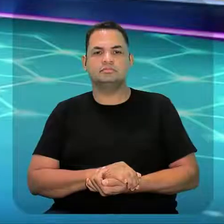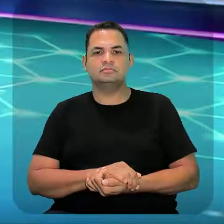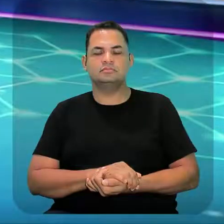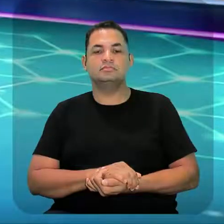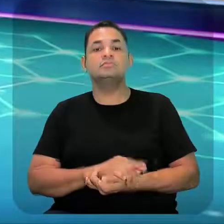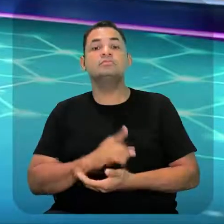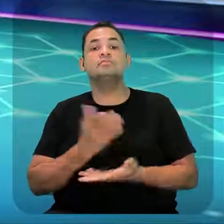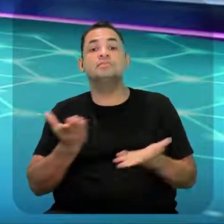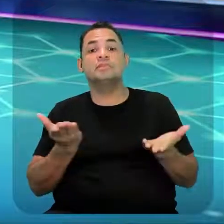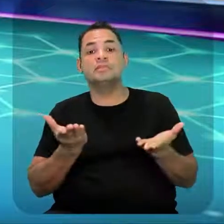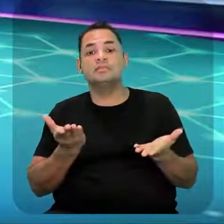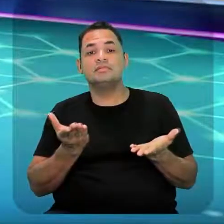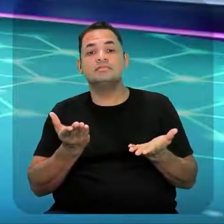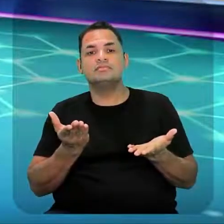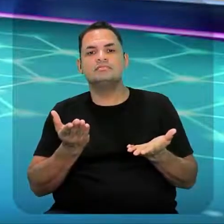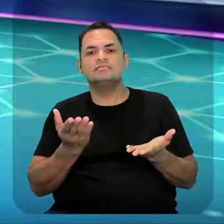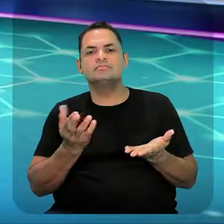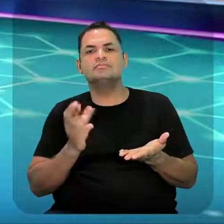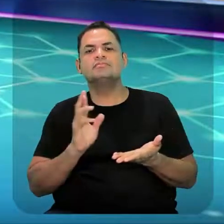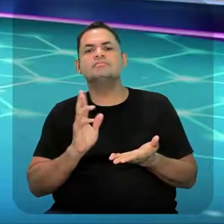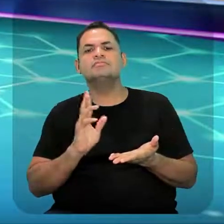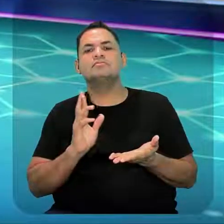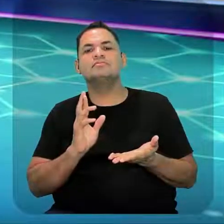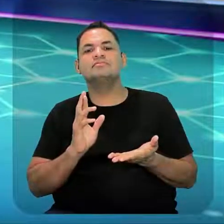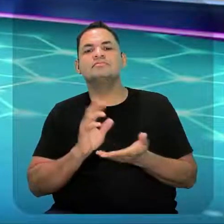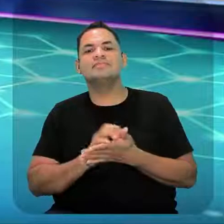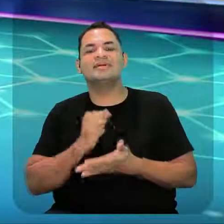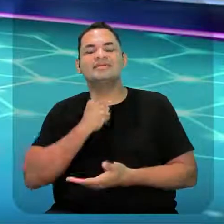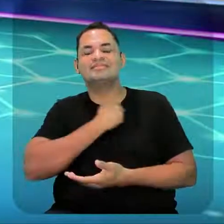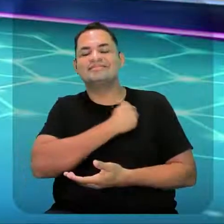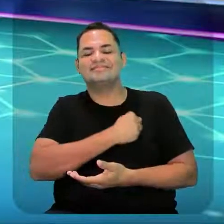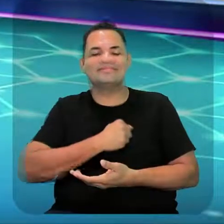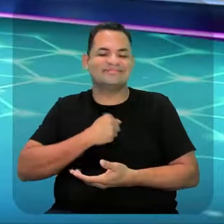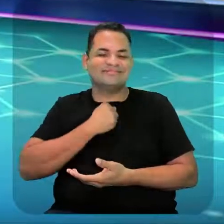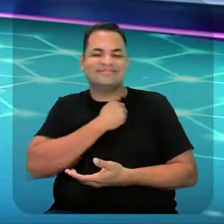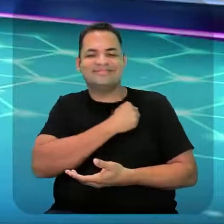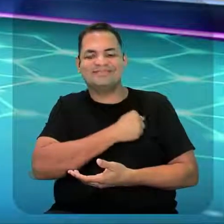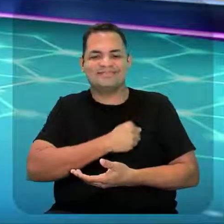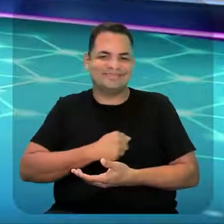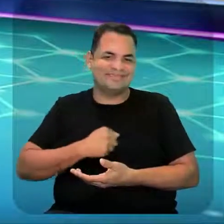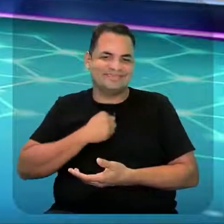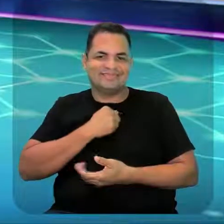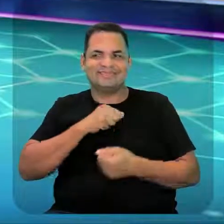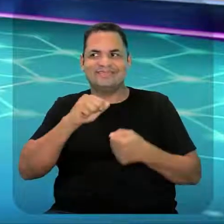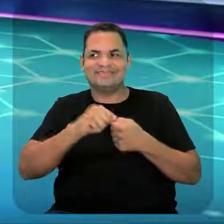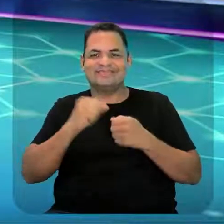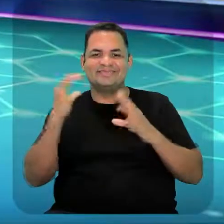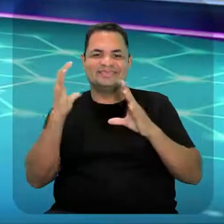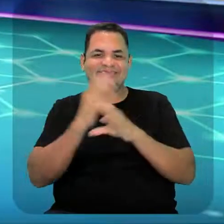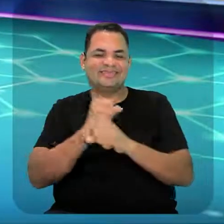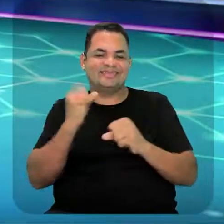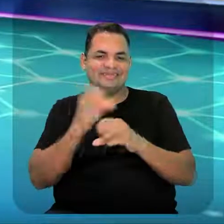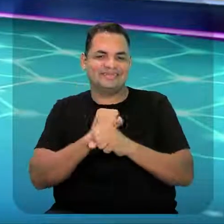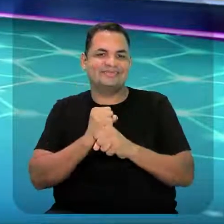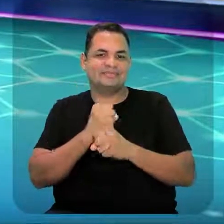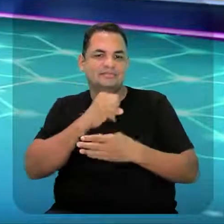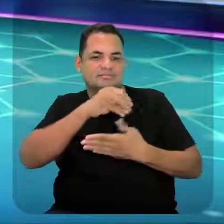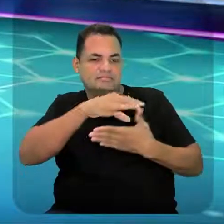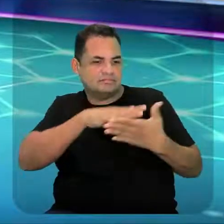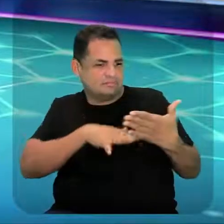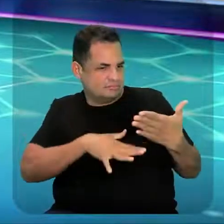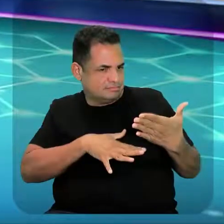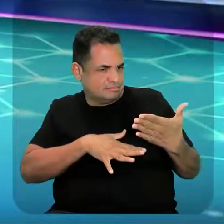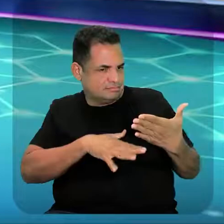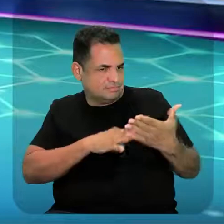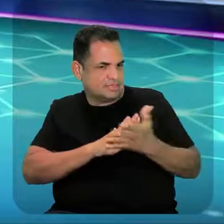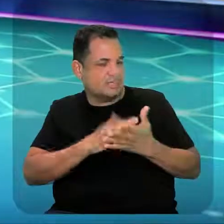E aí, pessoal? Quem está com saudade de fazer cálculo? Vocês viram que as nossas questões, cada vez mais, elas são